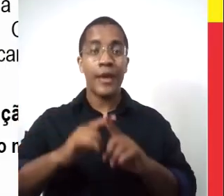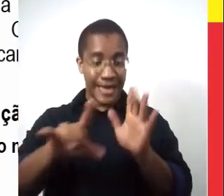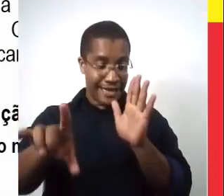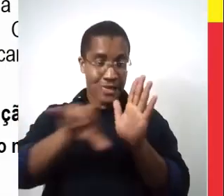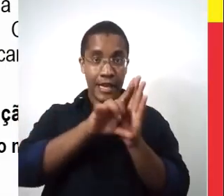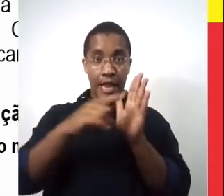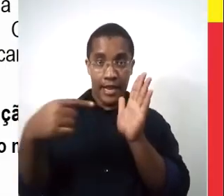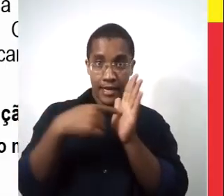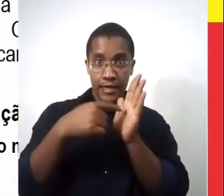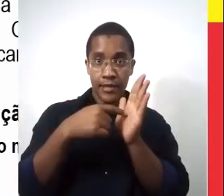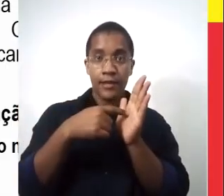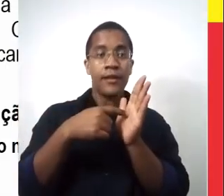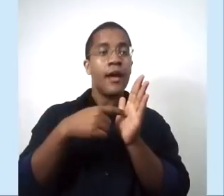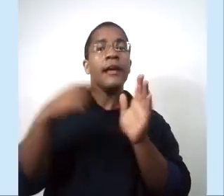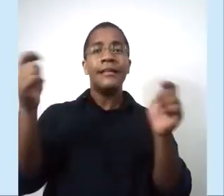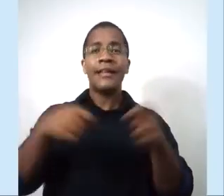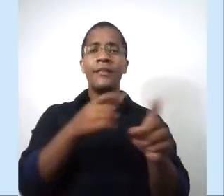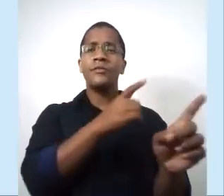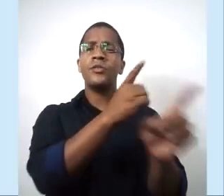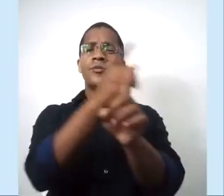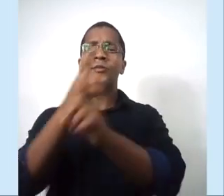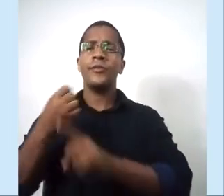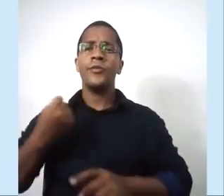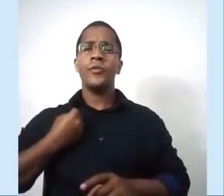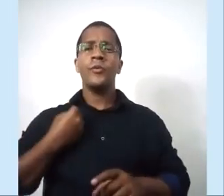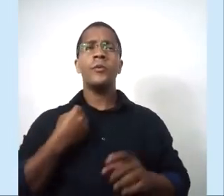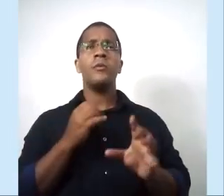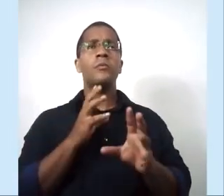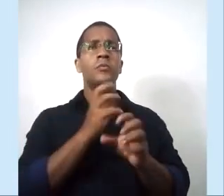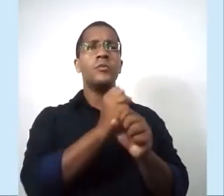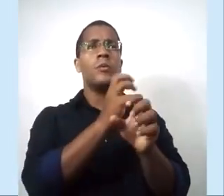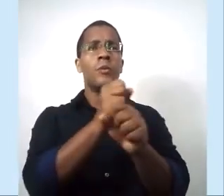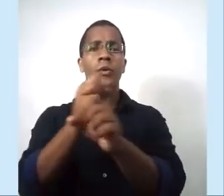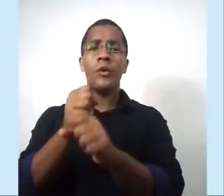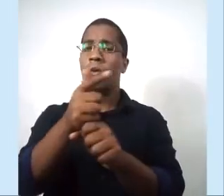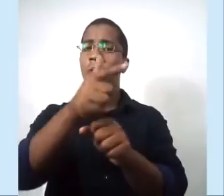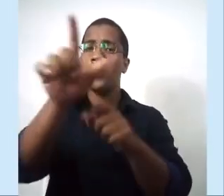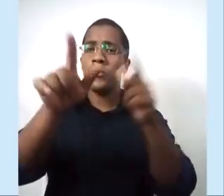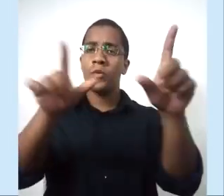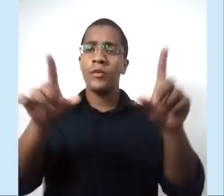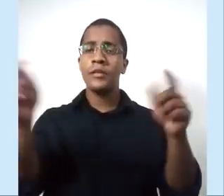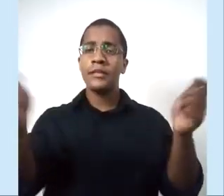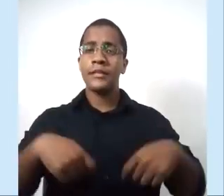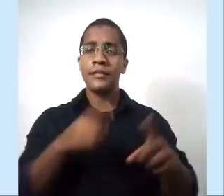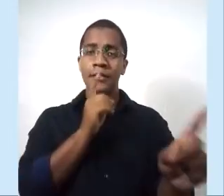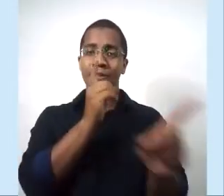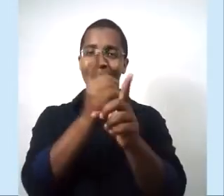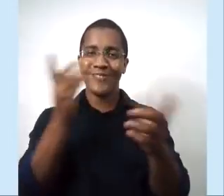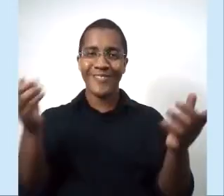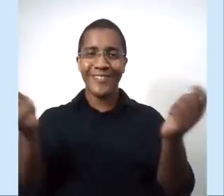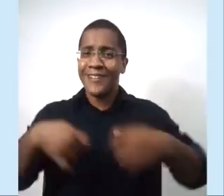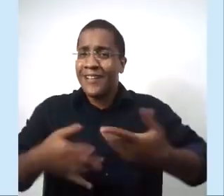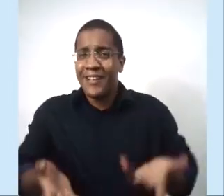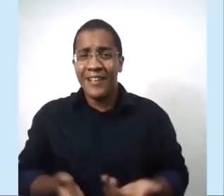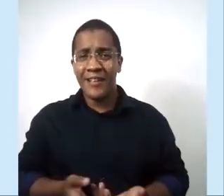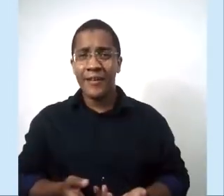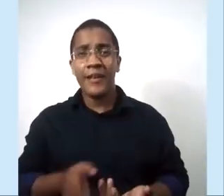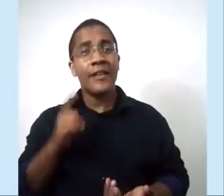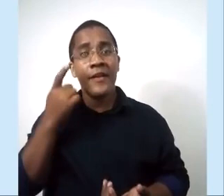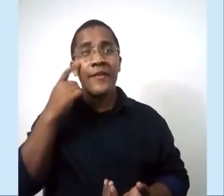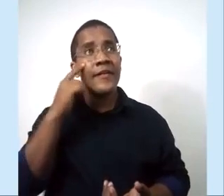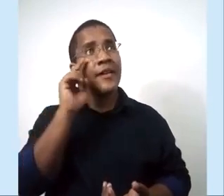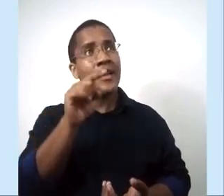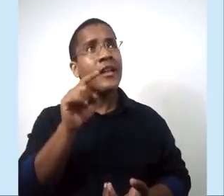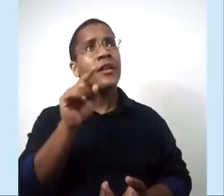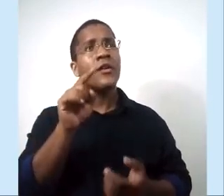achar qualquer outros valores, que a gente vai ver futuramente, daqui a pouco, que esses valores representarão